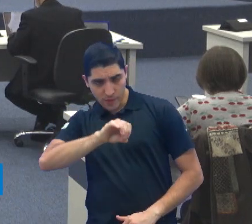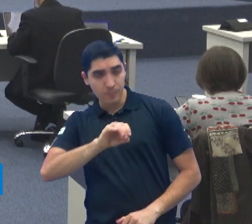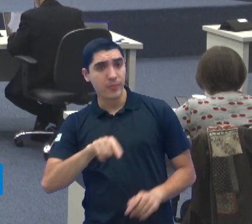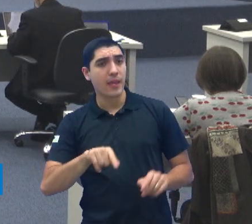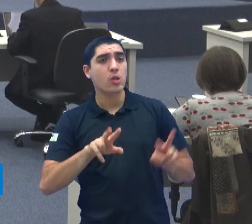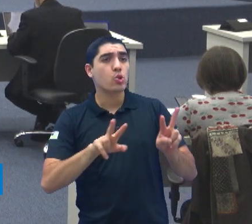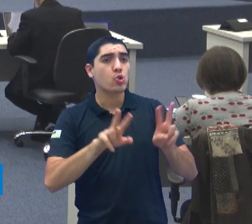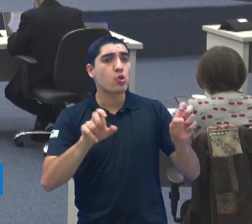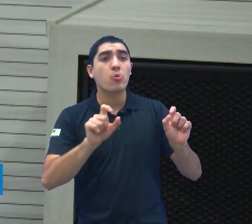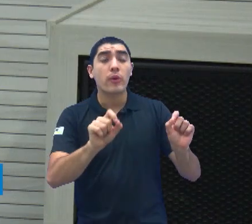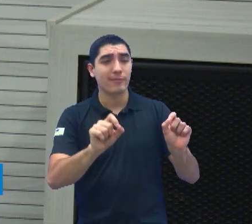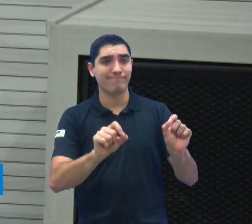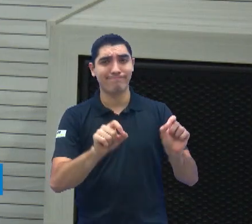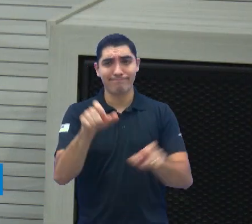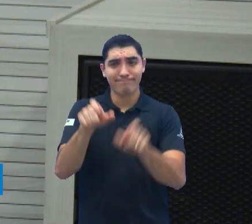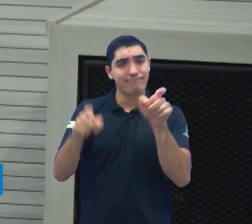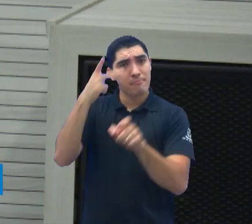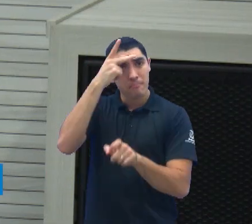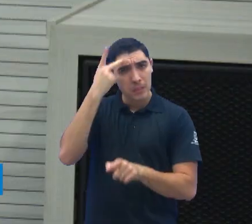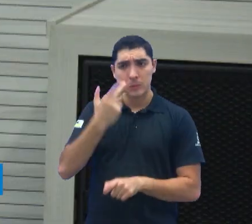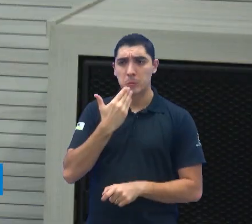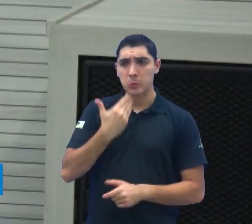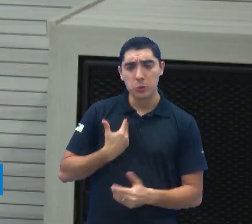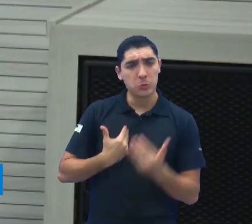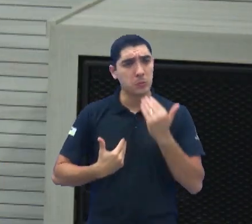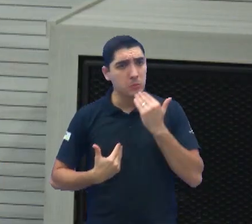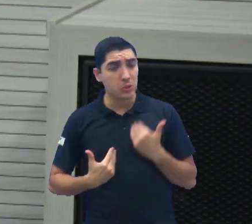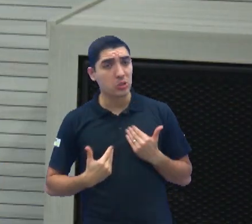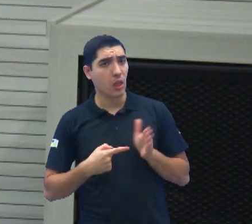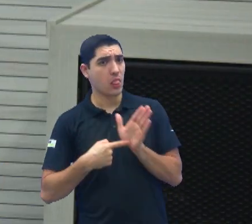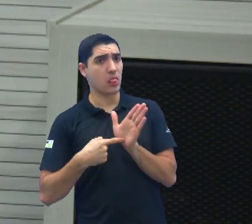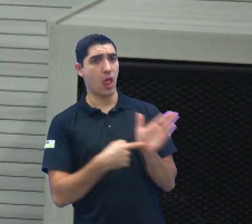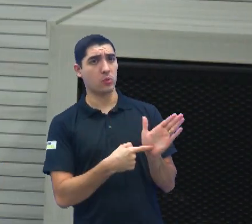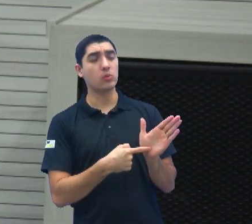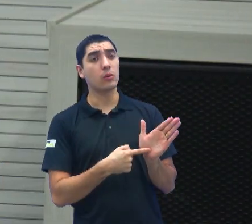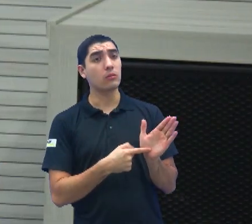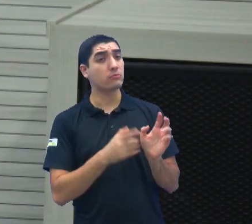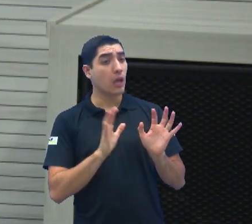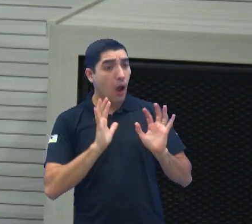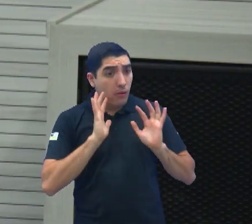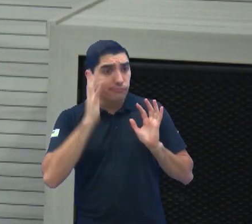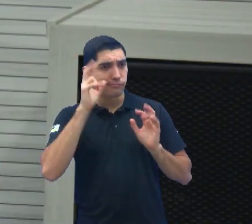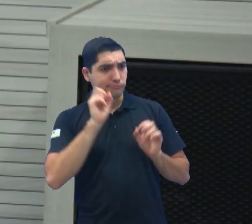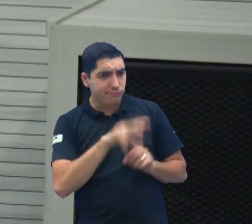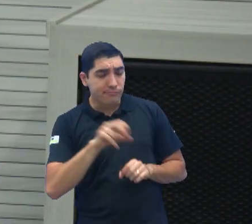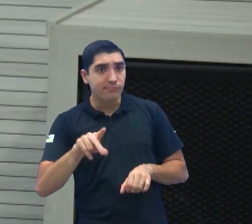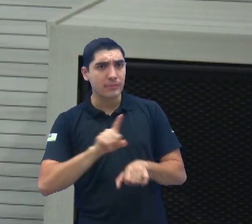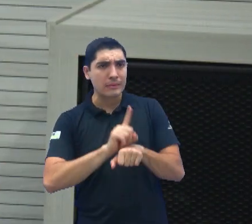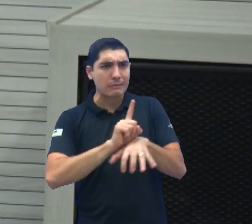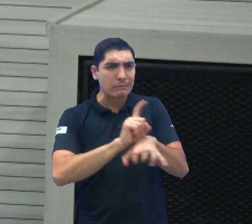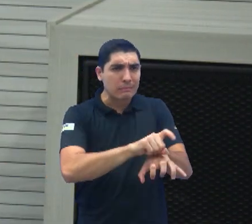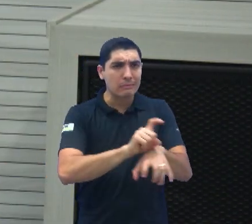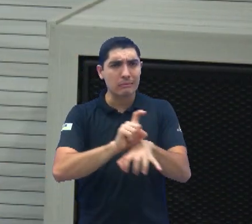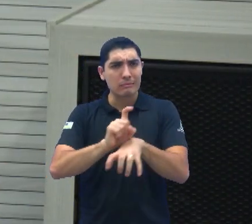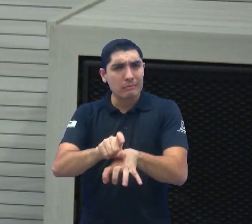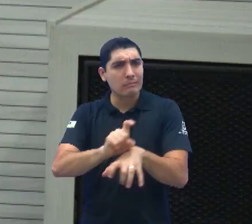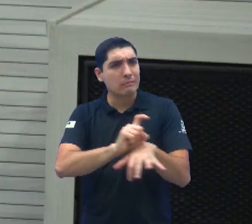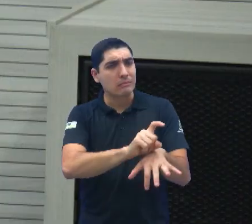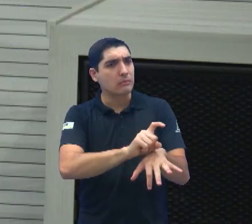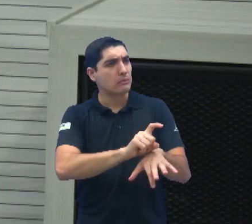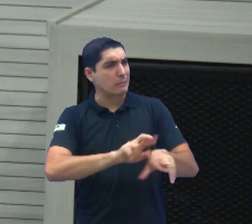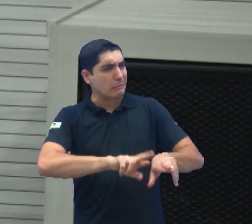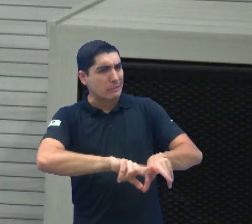no meu gabinete com a ocorrência de muitos escorpiões na nossa cidade, de vários locais da cidade. E a gente